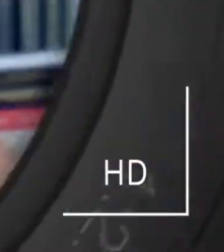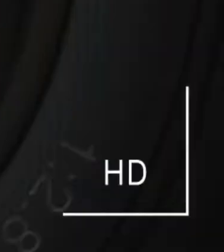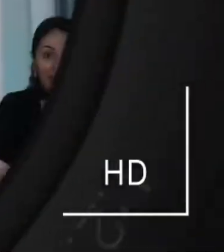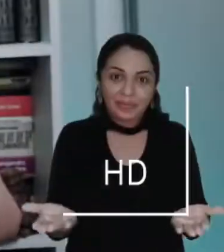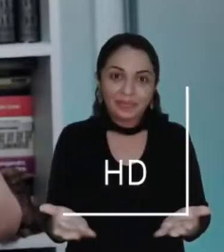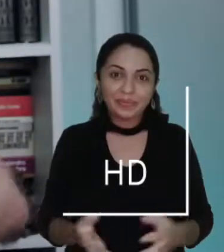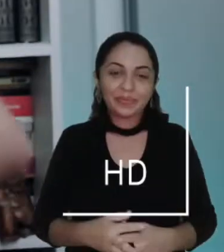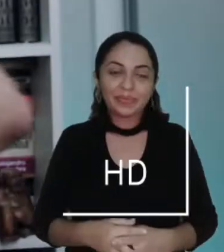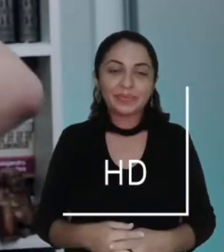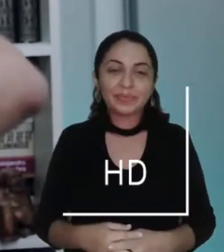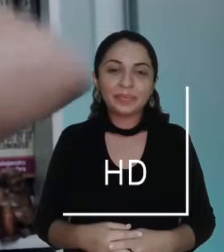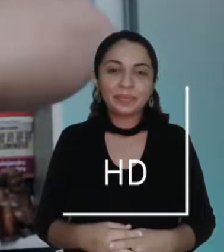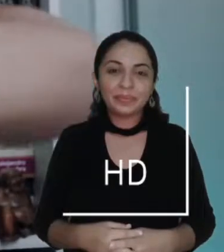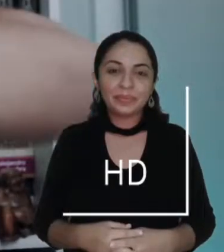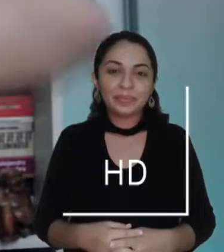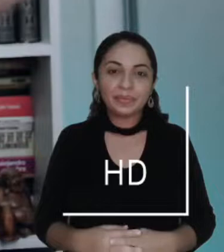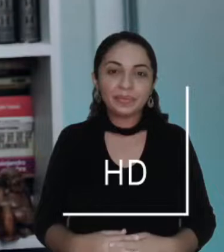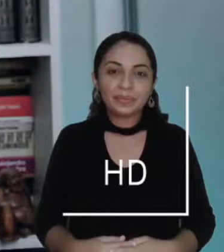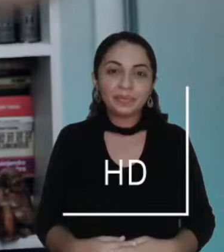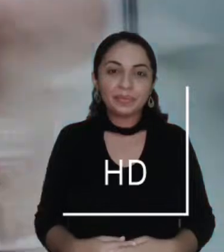lá.